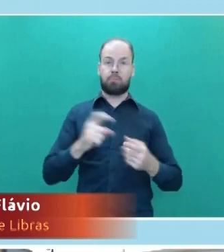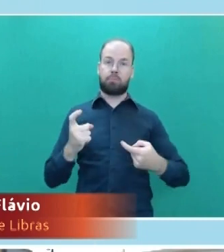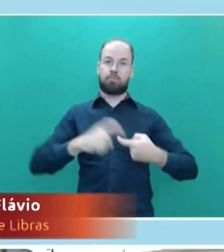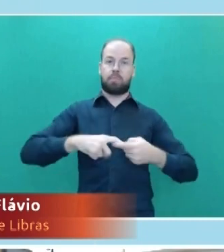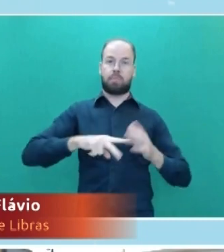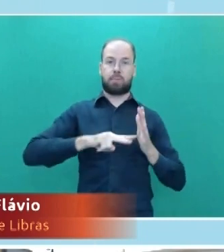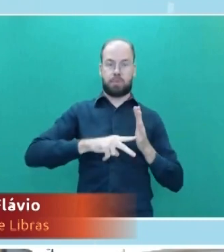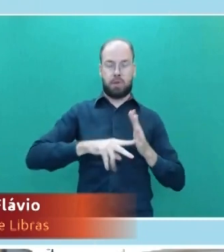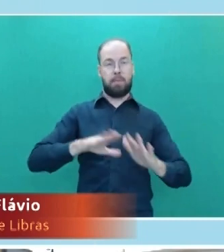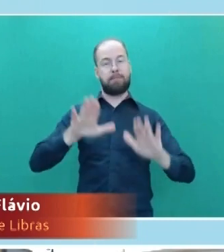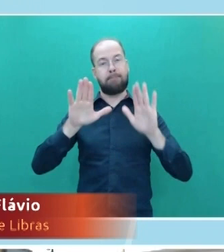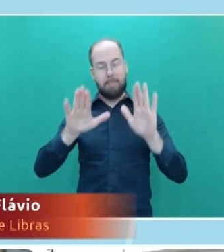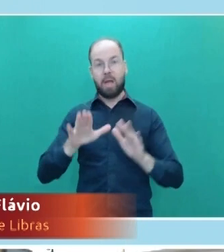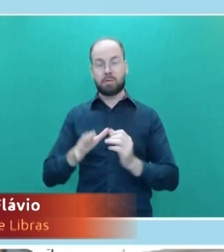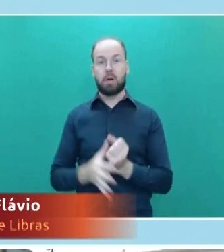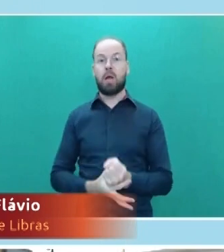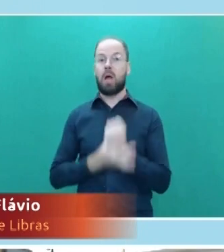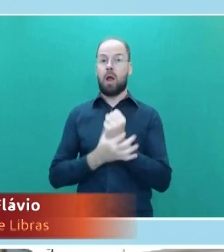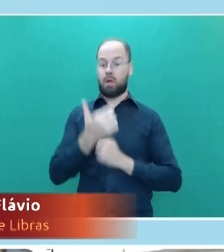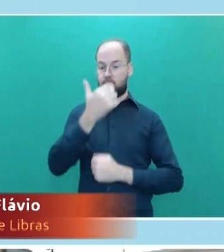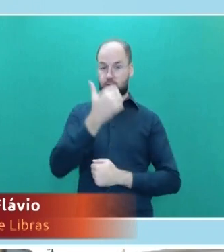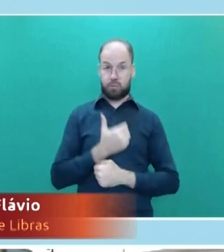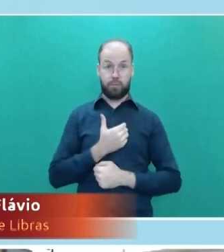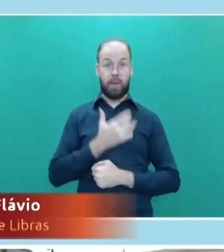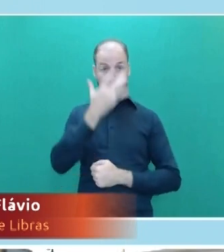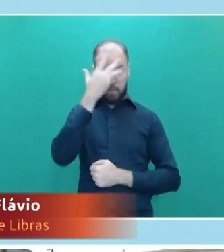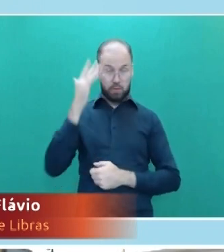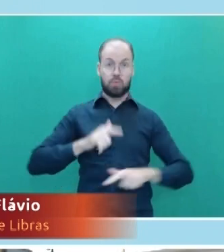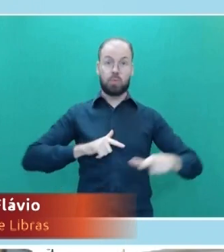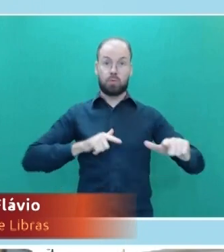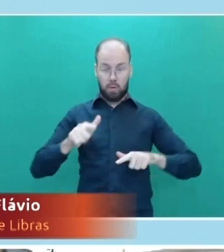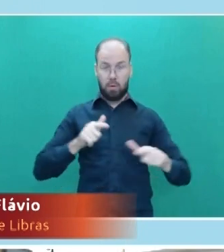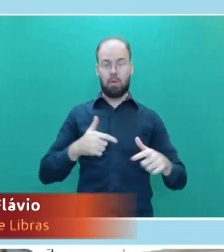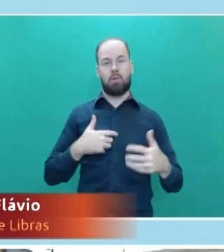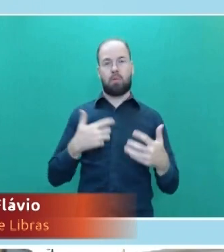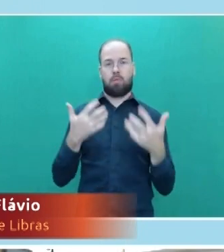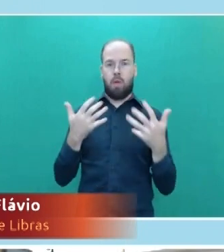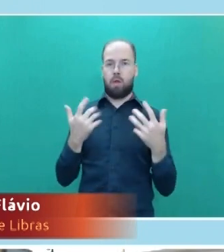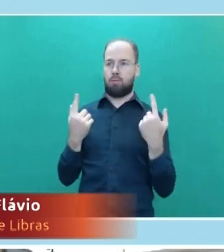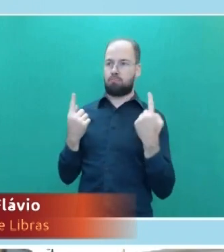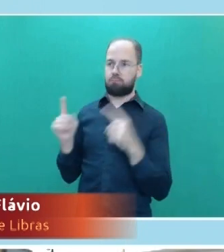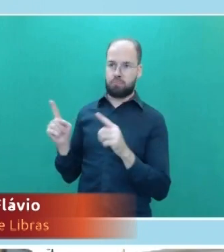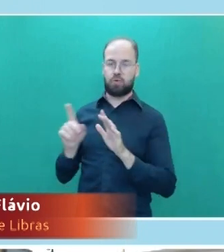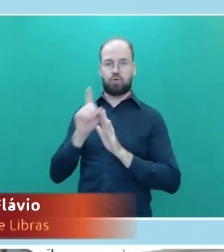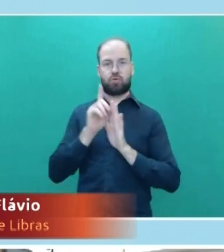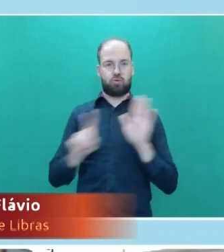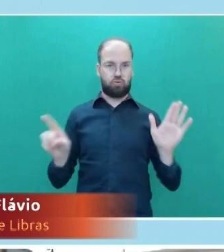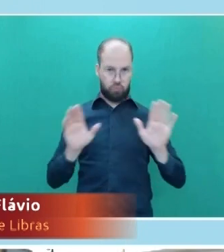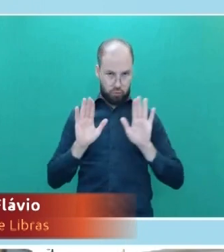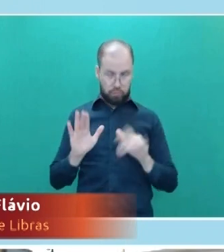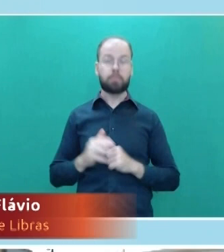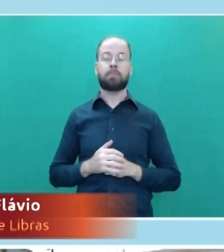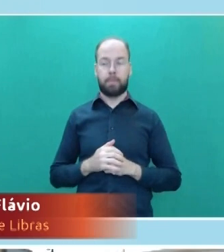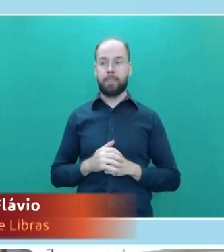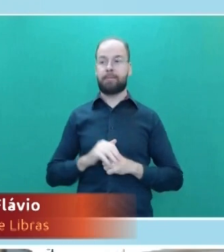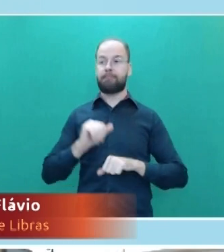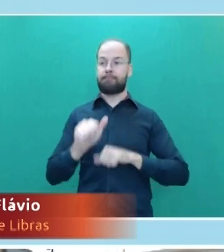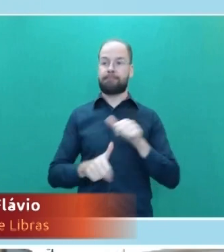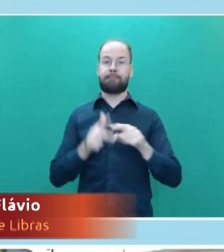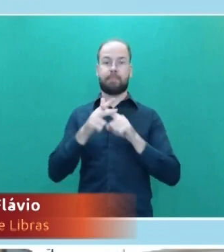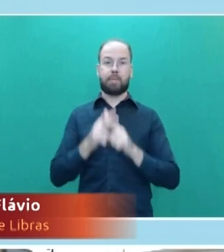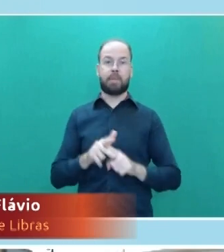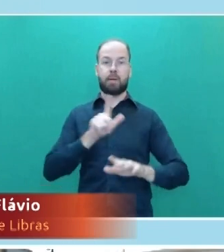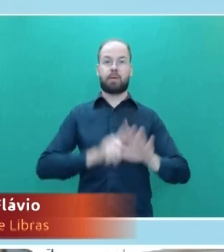lógico de que garantindo ao trabalhador o direito de oposição. Então, as alterações do direito sindical